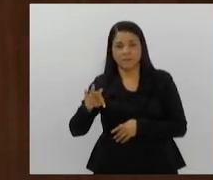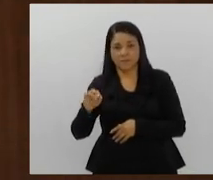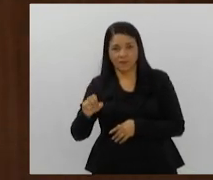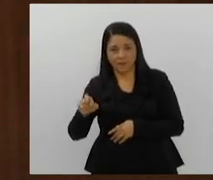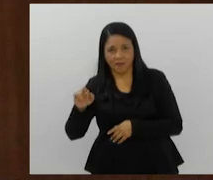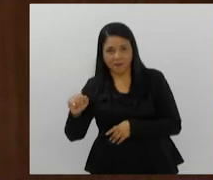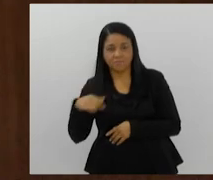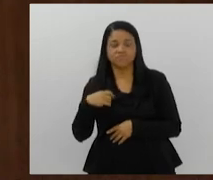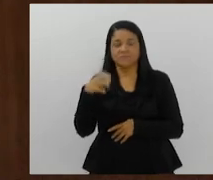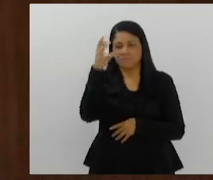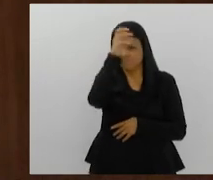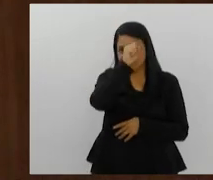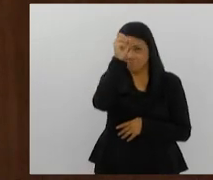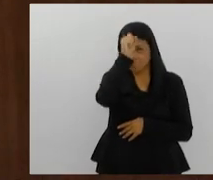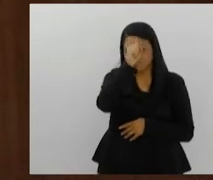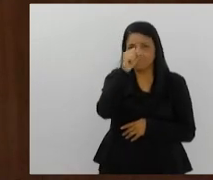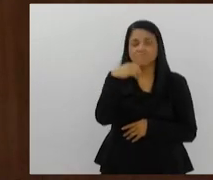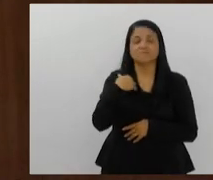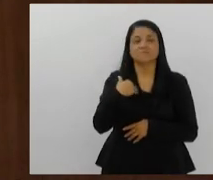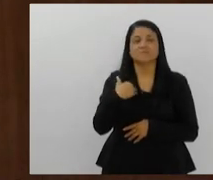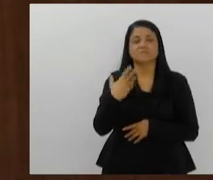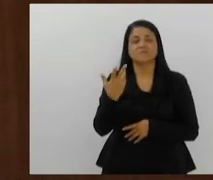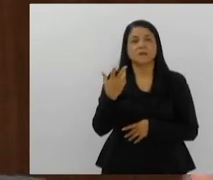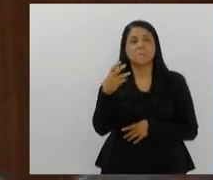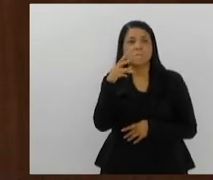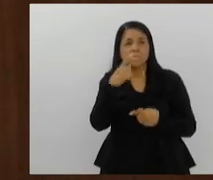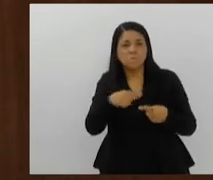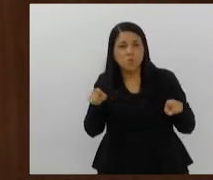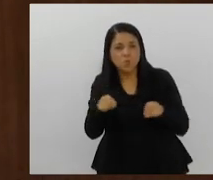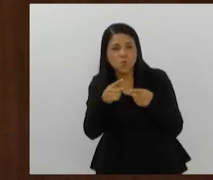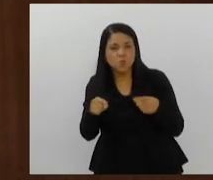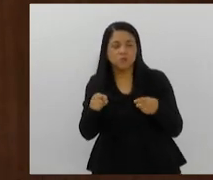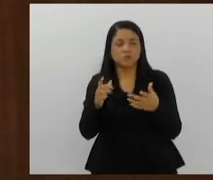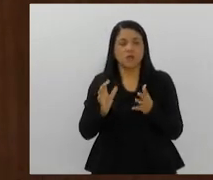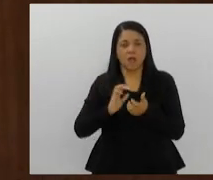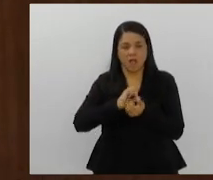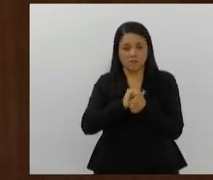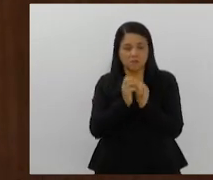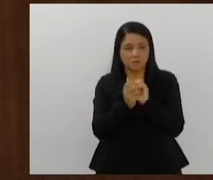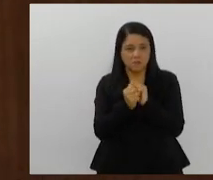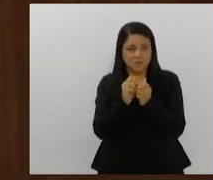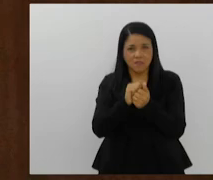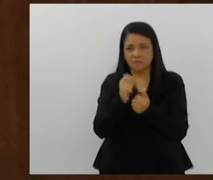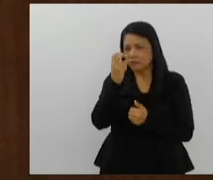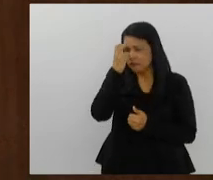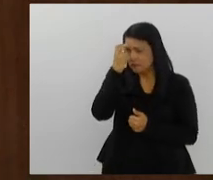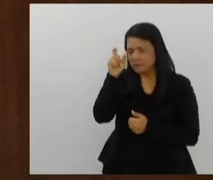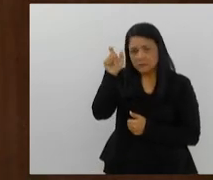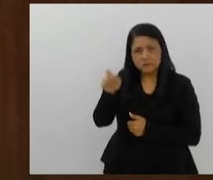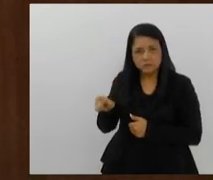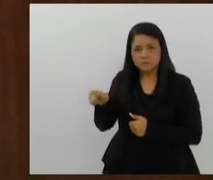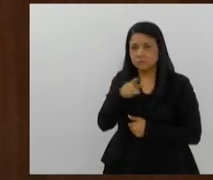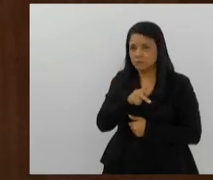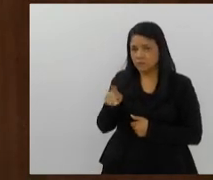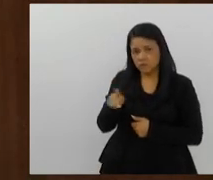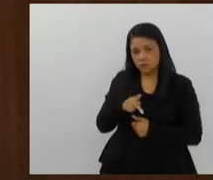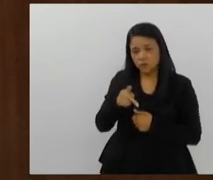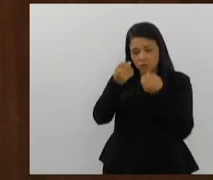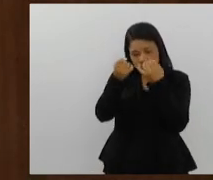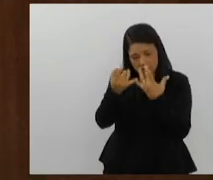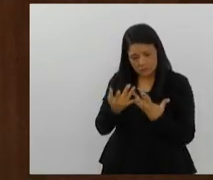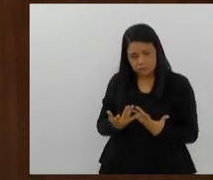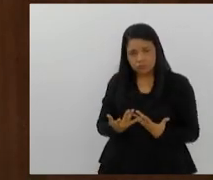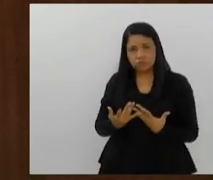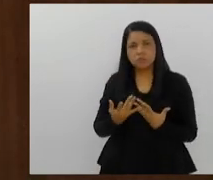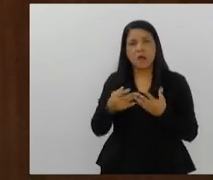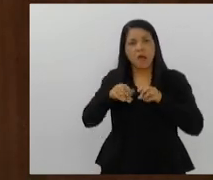e aprendizagens, como da música e do artesanato, inteligentíssimo. E o mestre nos deu uma aula